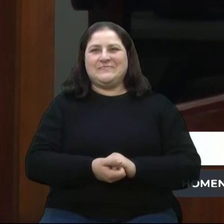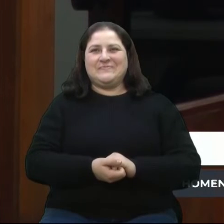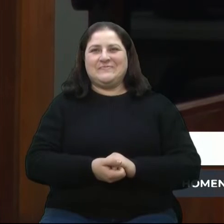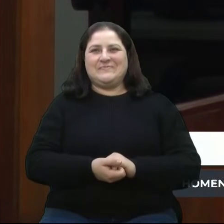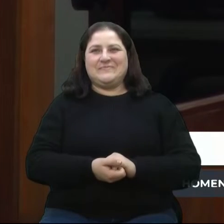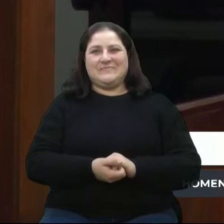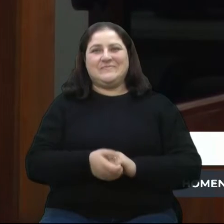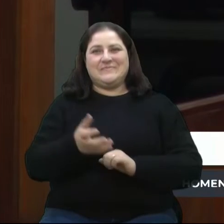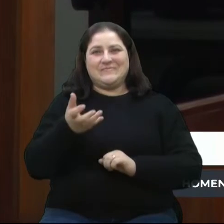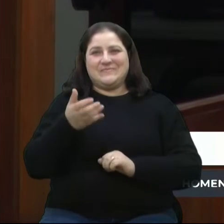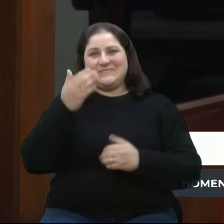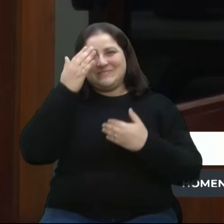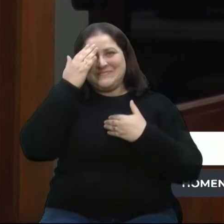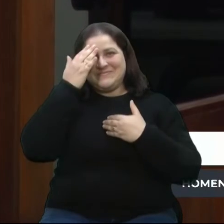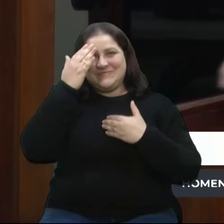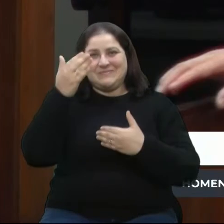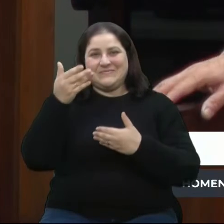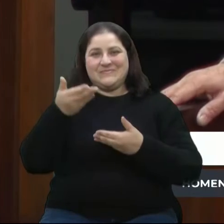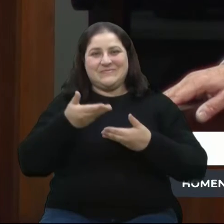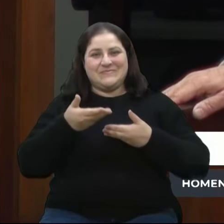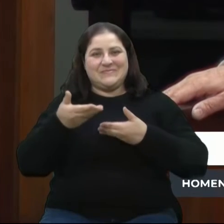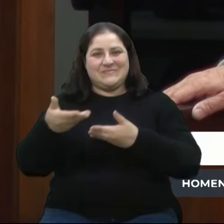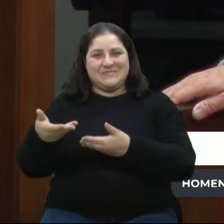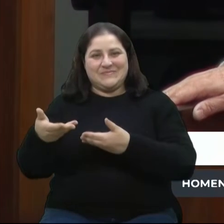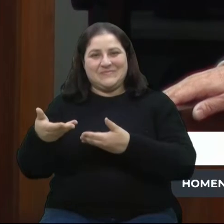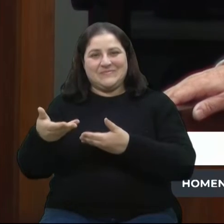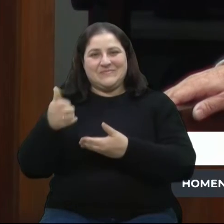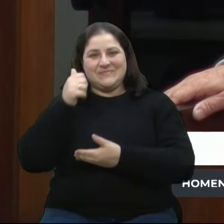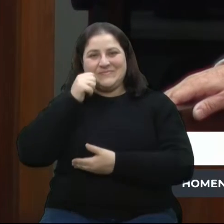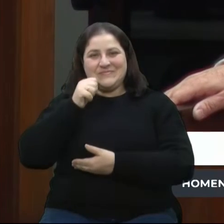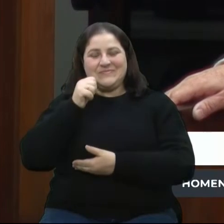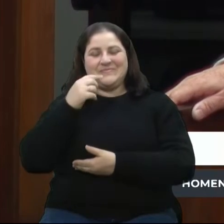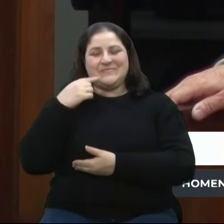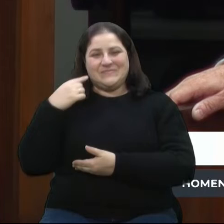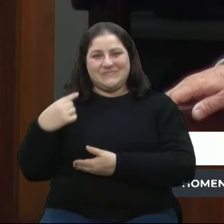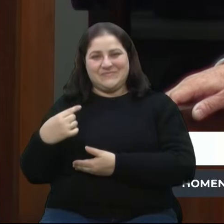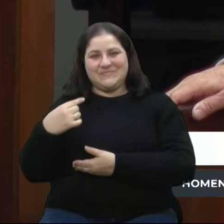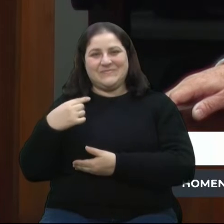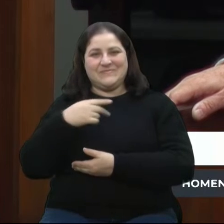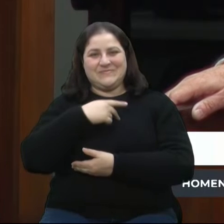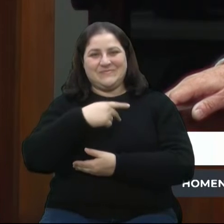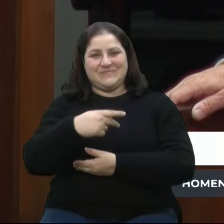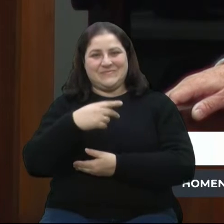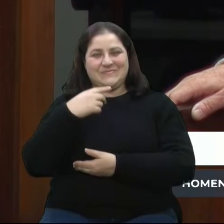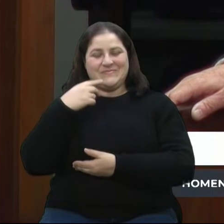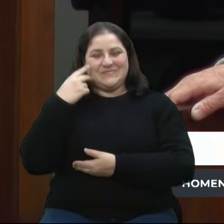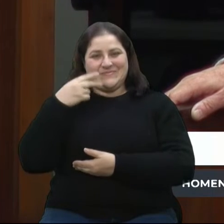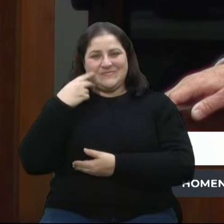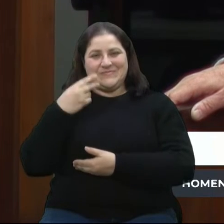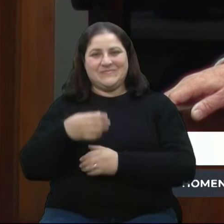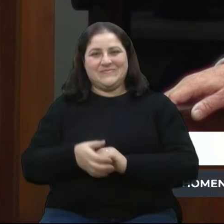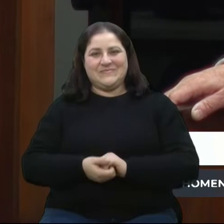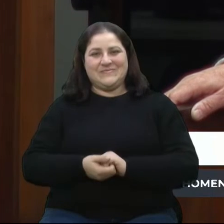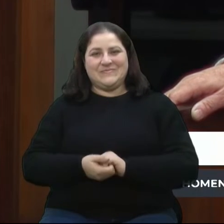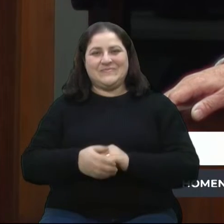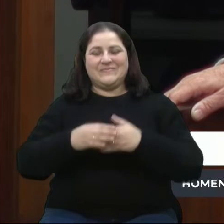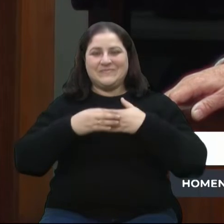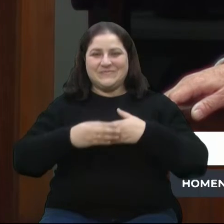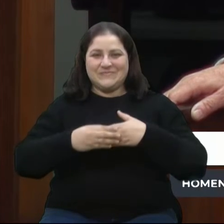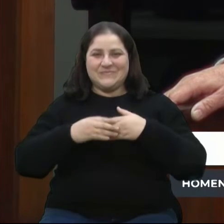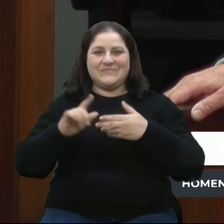Mas eu quero agradecer o convite, vereadora presidente Denise, parabenizar o Legislativo